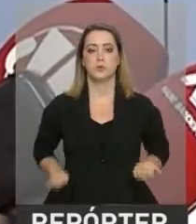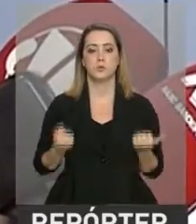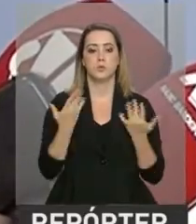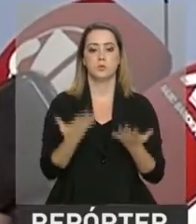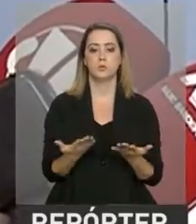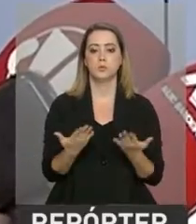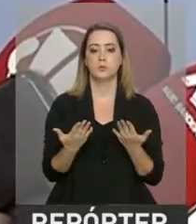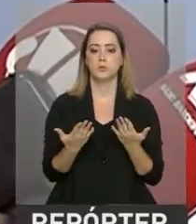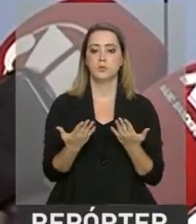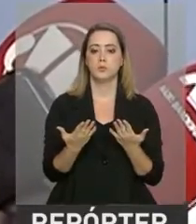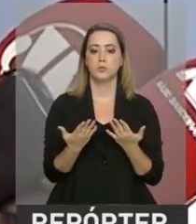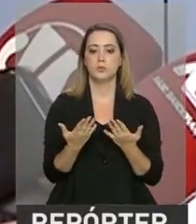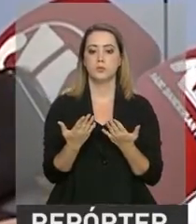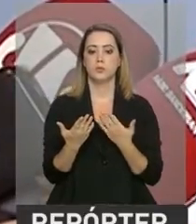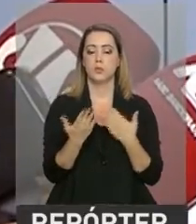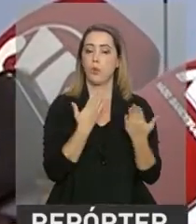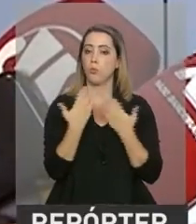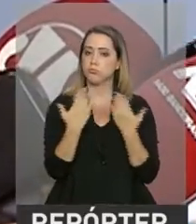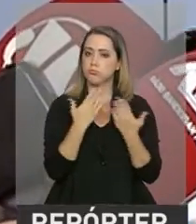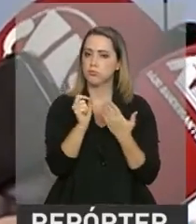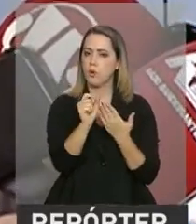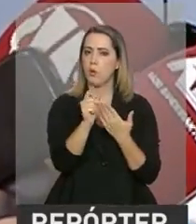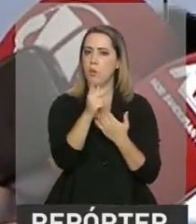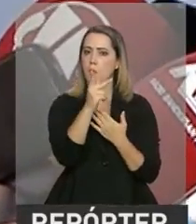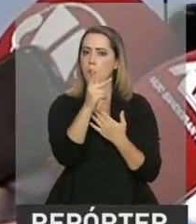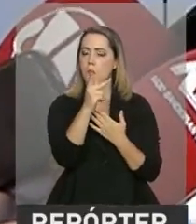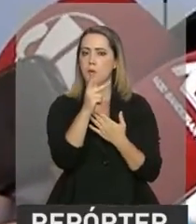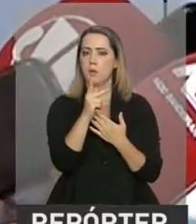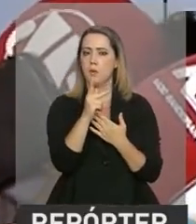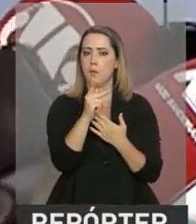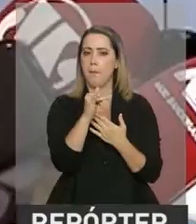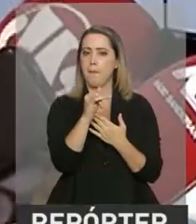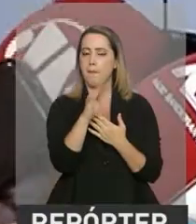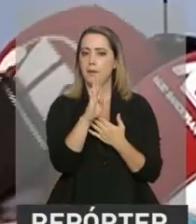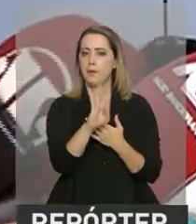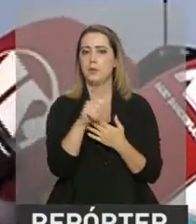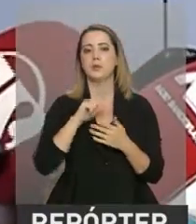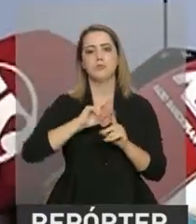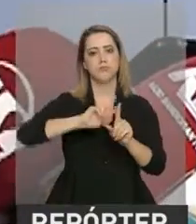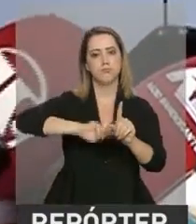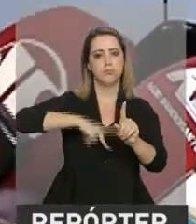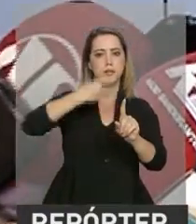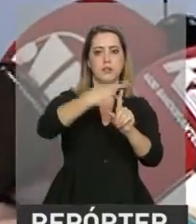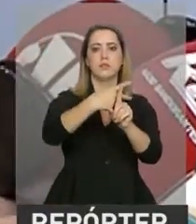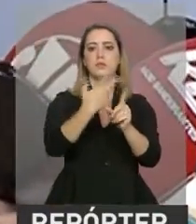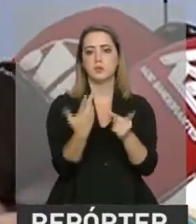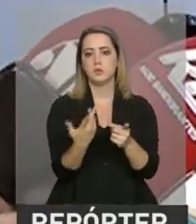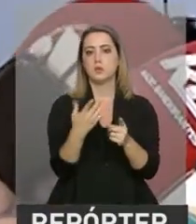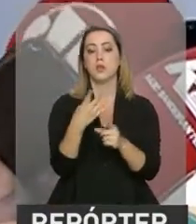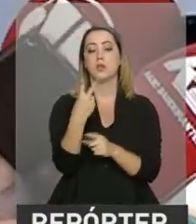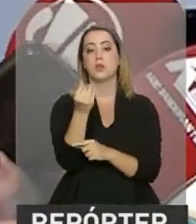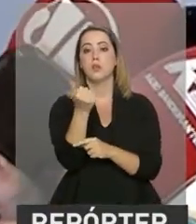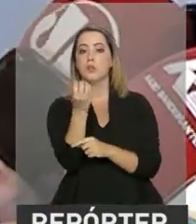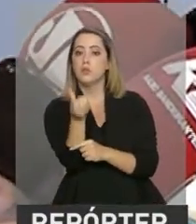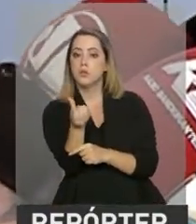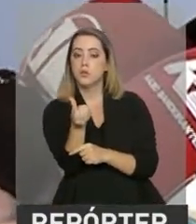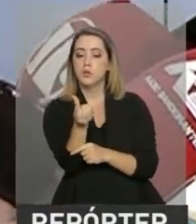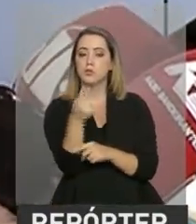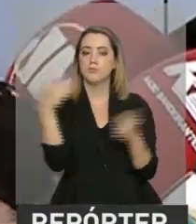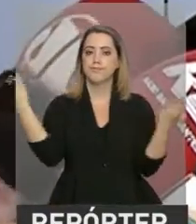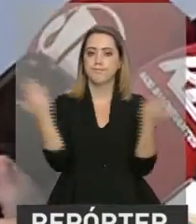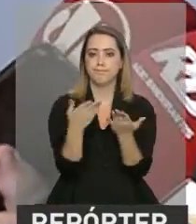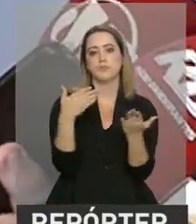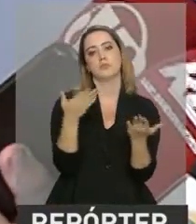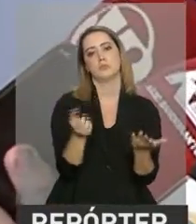a proporção do produto top praticamente dobraram de 2006 até hoje é